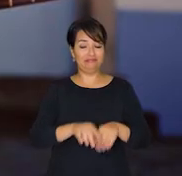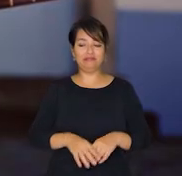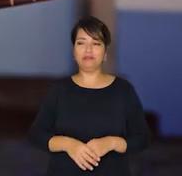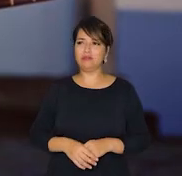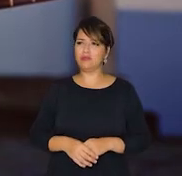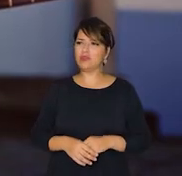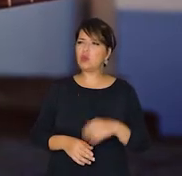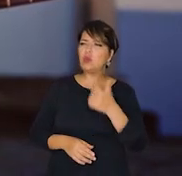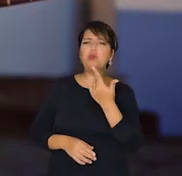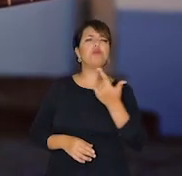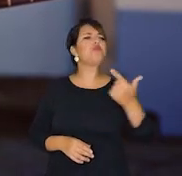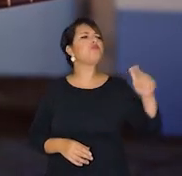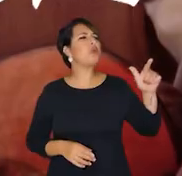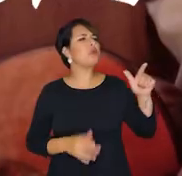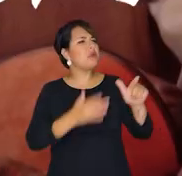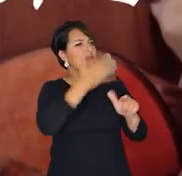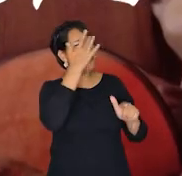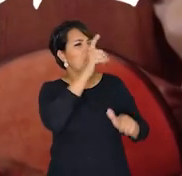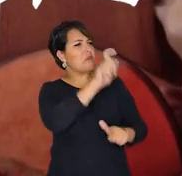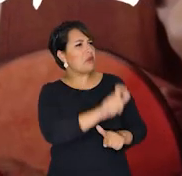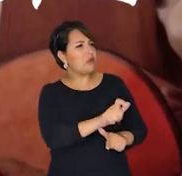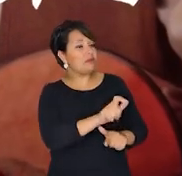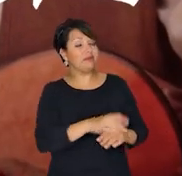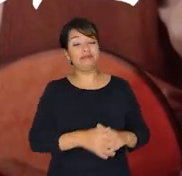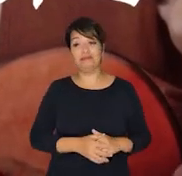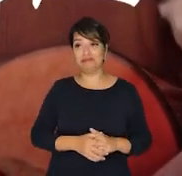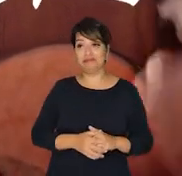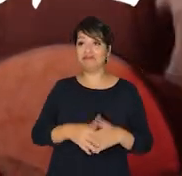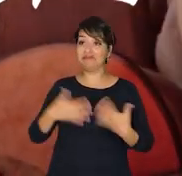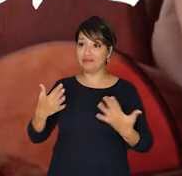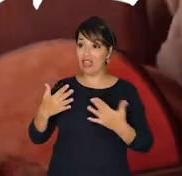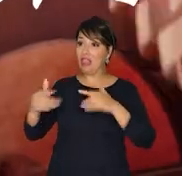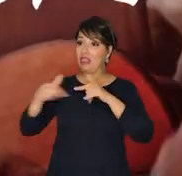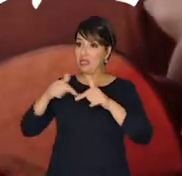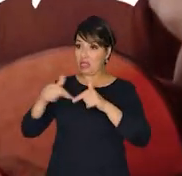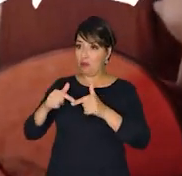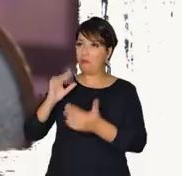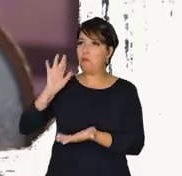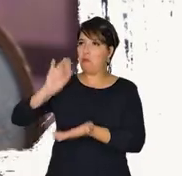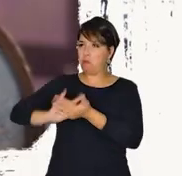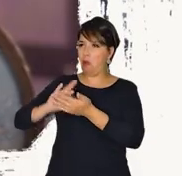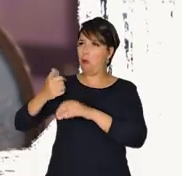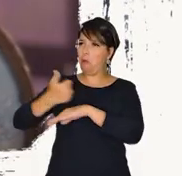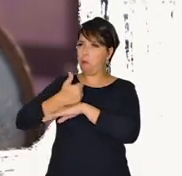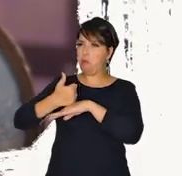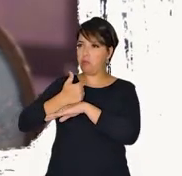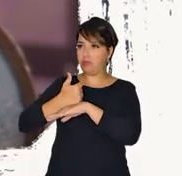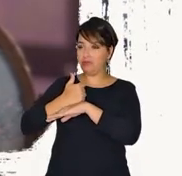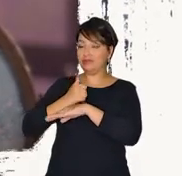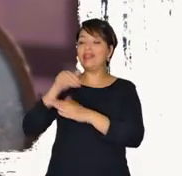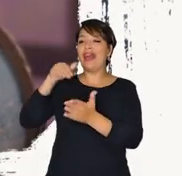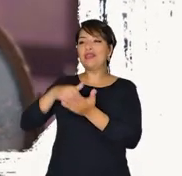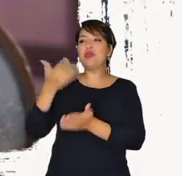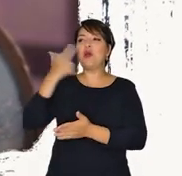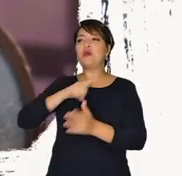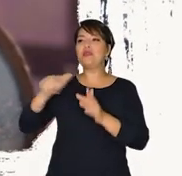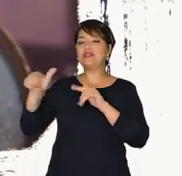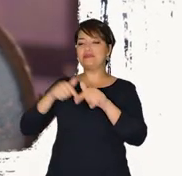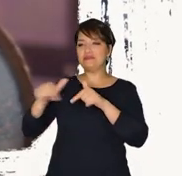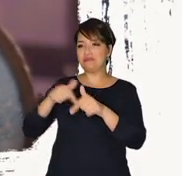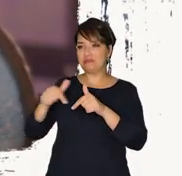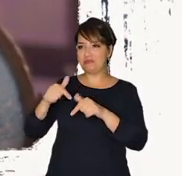E o outro candidato? Foi boy inspetor, até virar professor. Foram 20 anos trabalhando numa